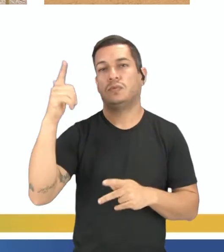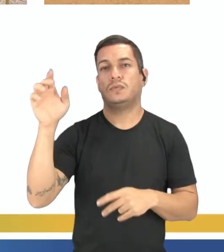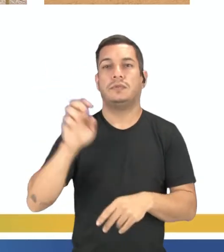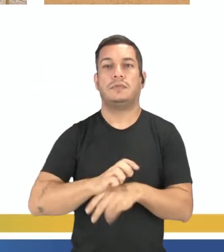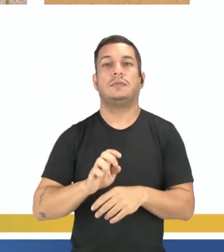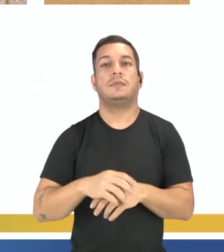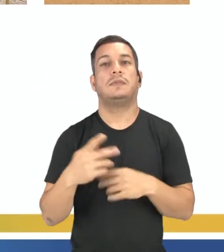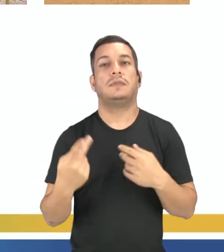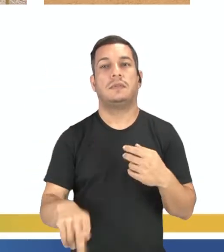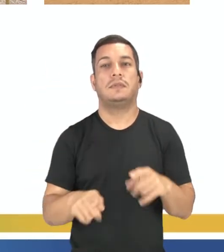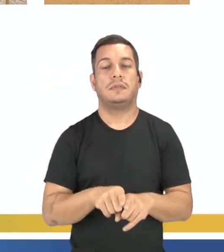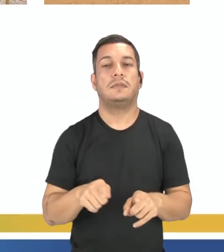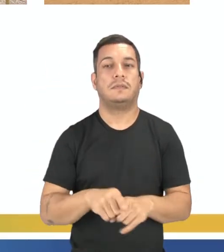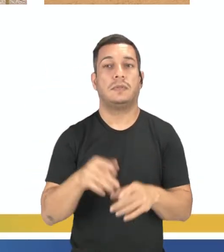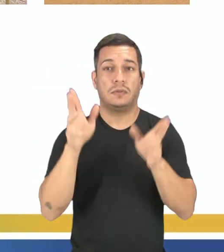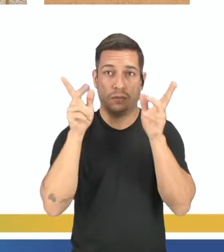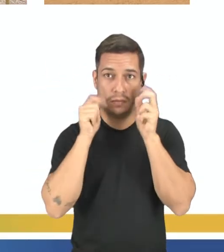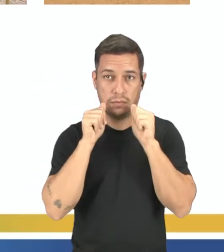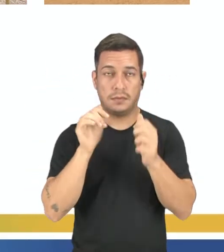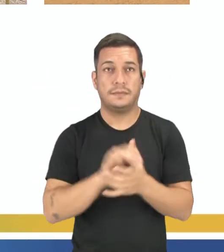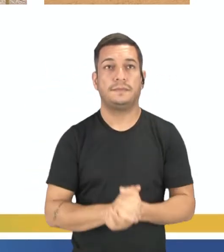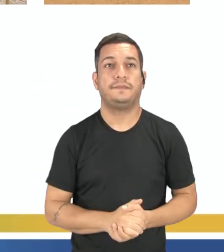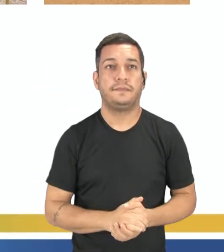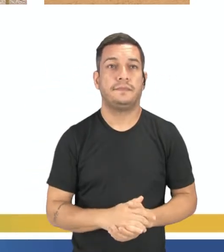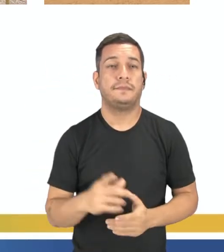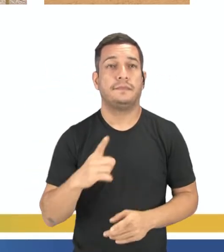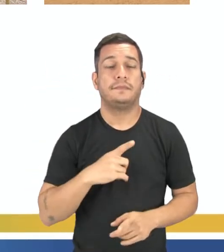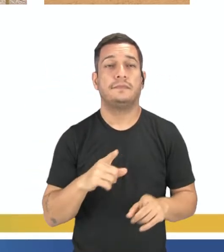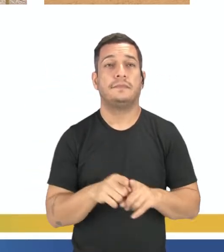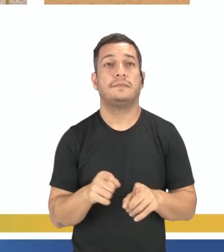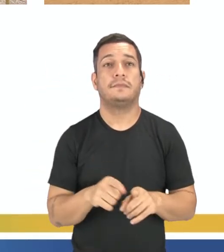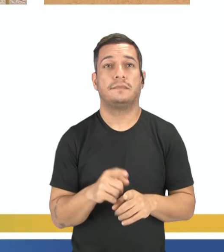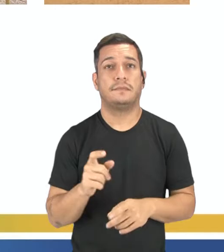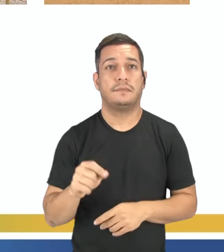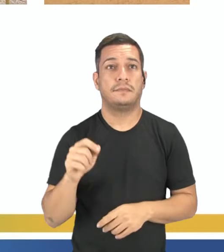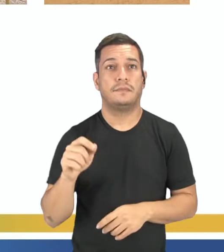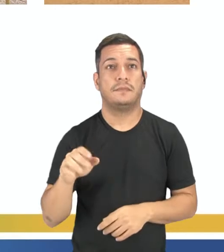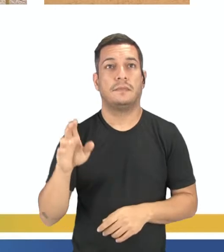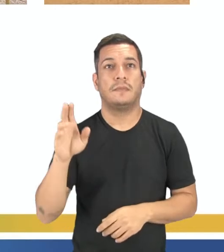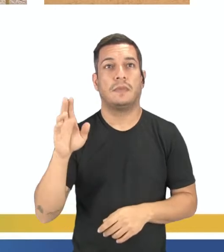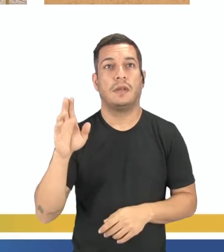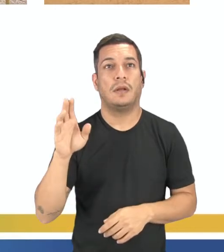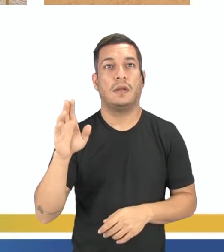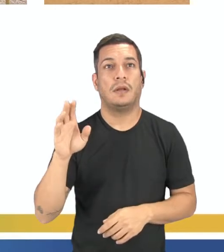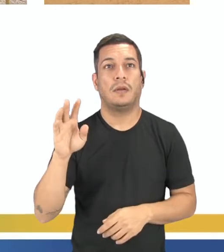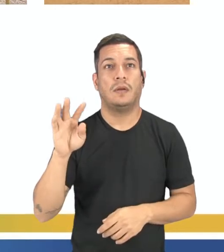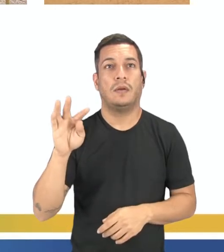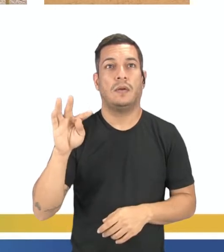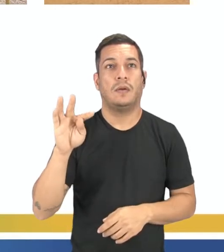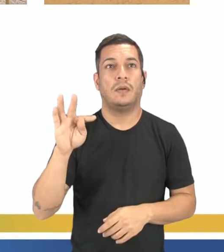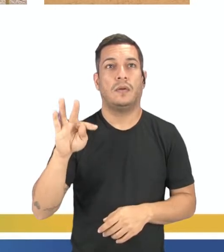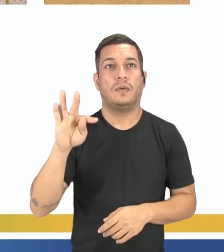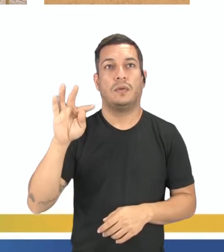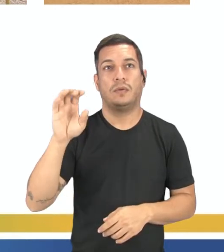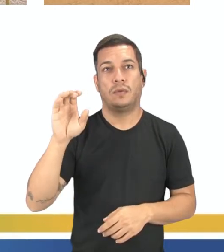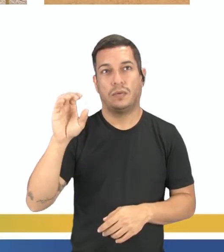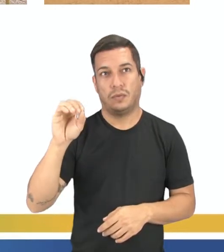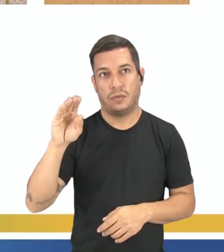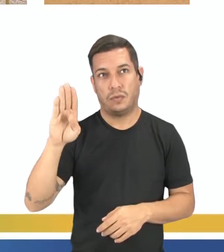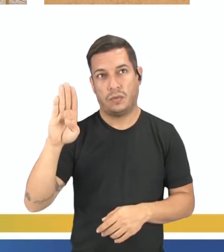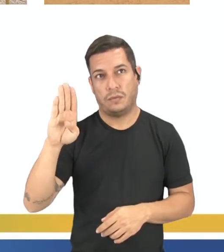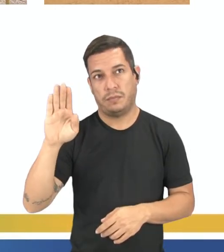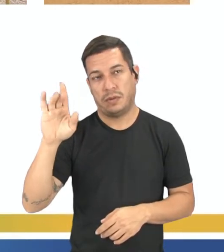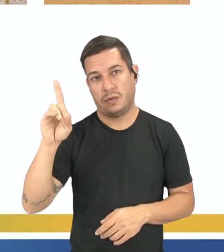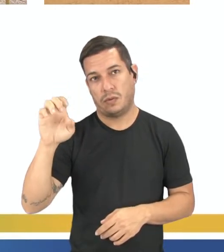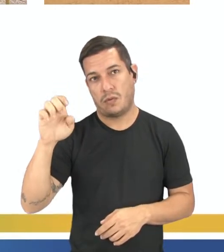outros estados como aqui das nossas etnias do Acre. E a gente tem também o tobidoé, que é uma espécie de bumerangue